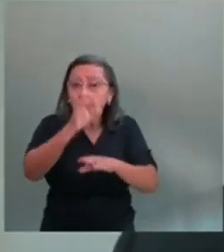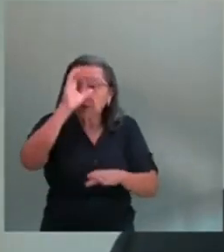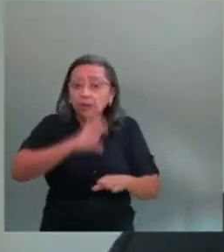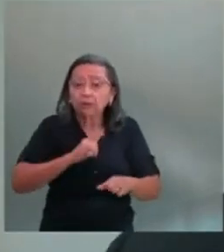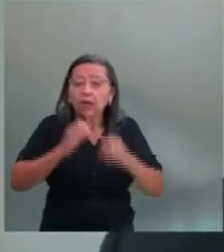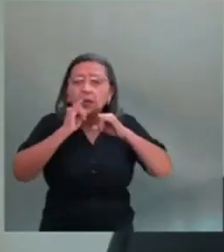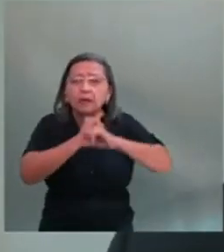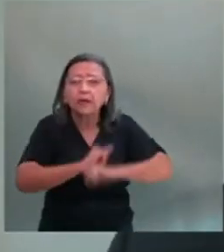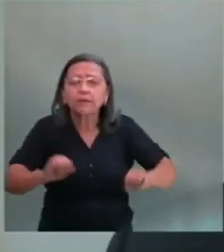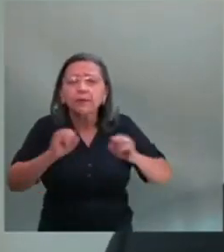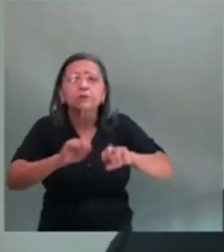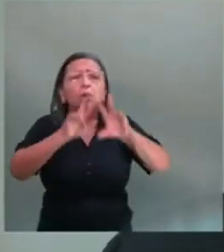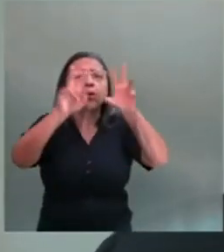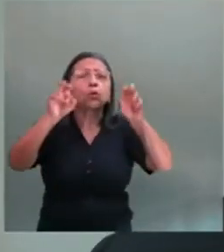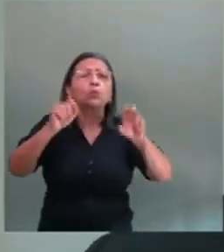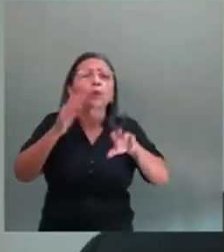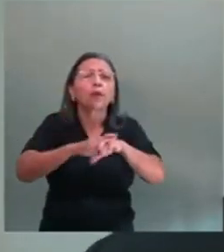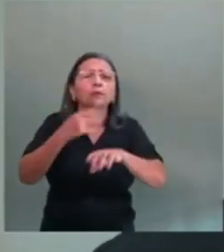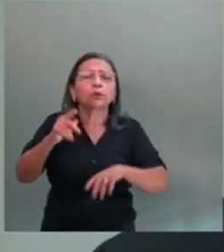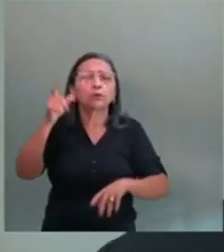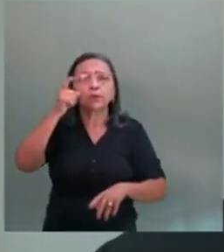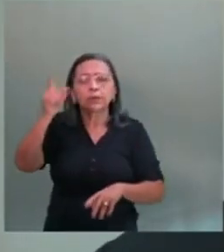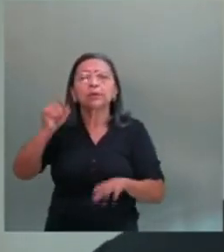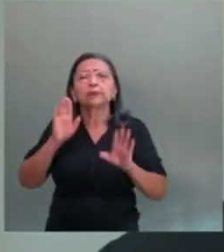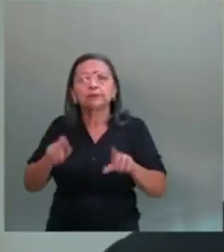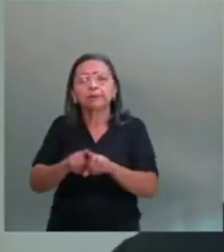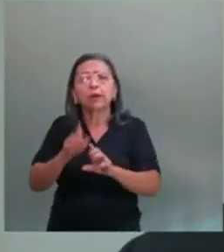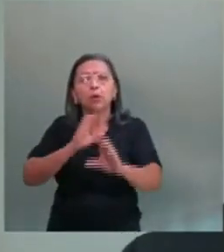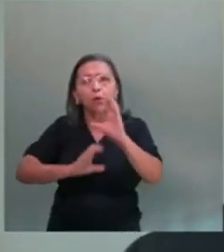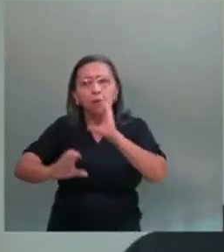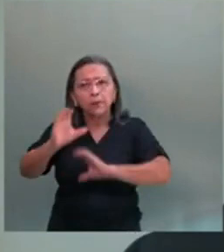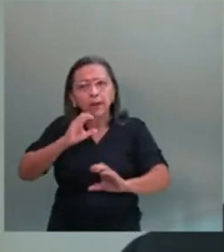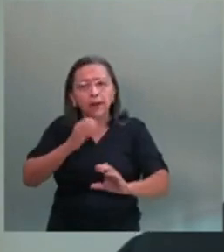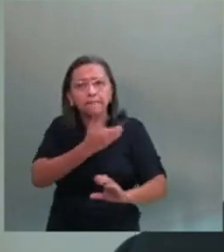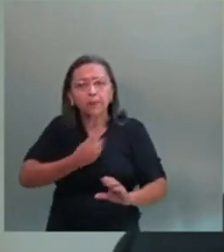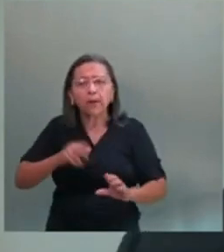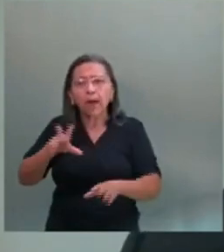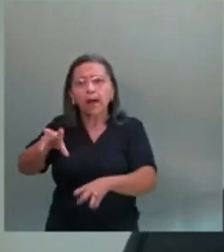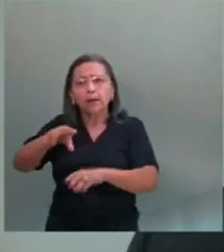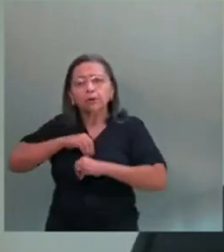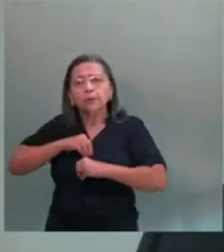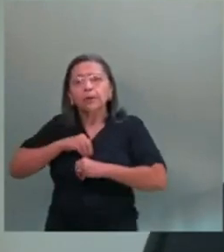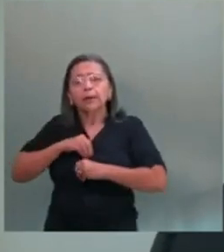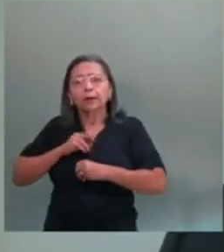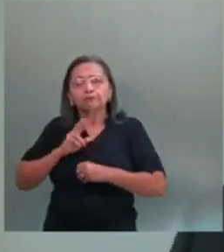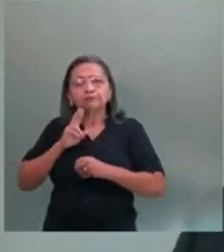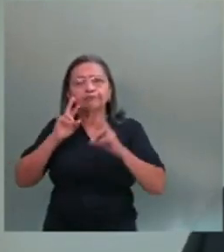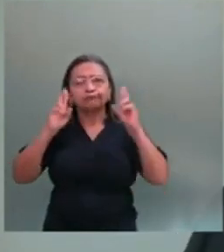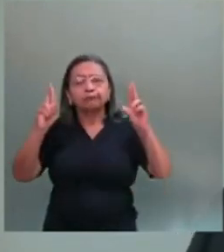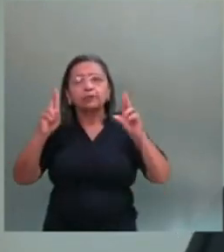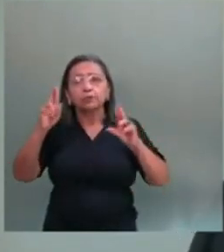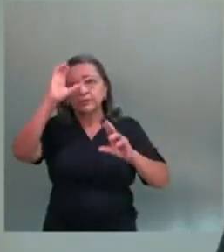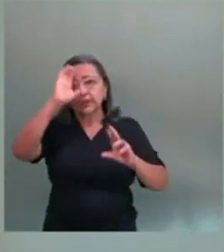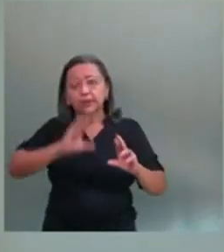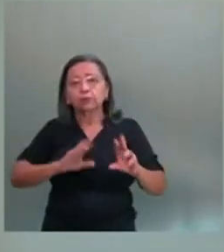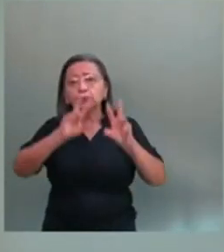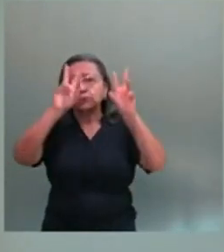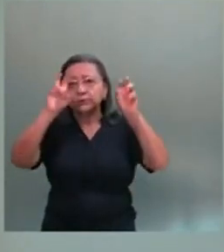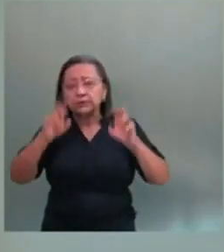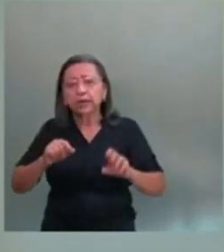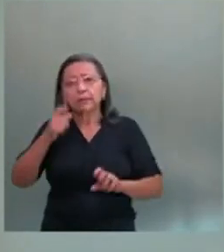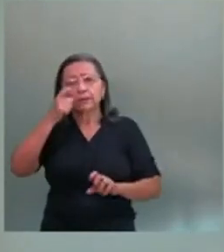respeito do que é de seu interesse. Assim, fazer comunicação pública é assumir a perspectiva do cidadão nos temas de